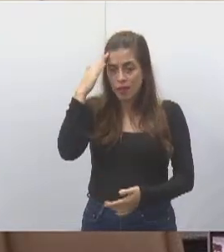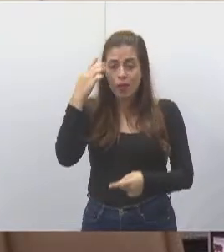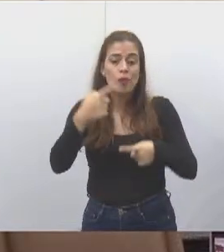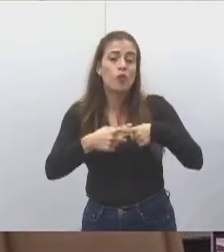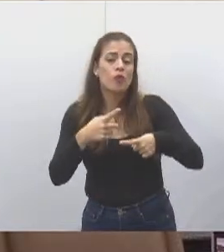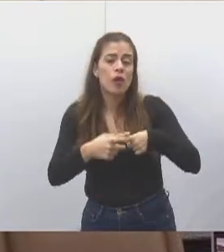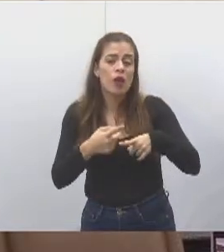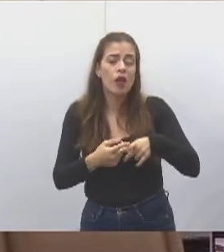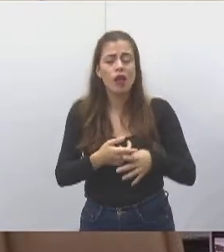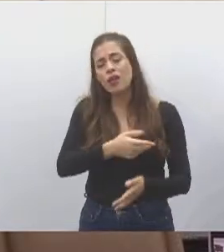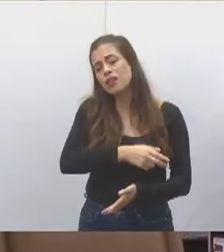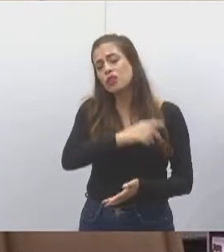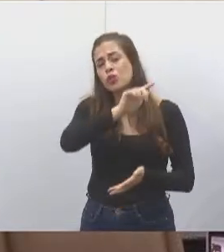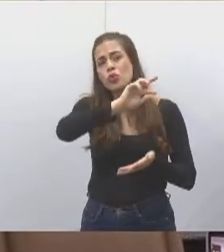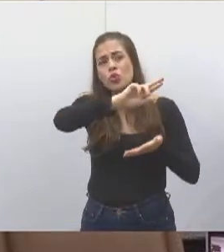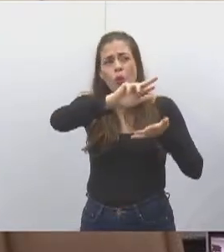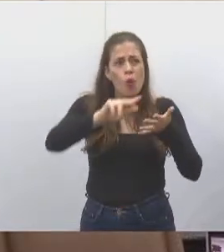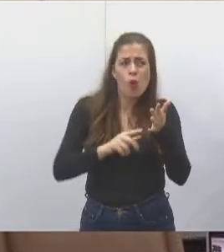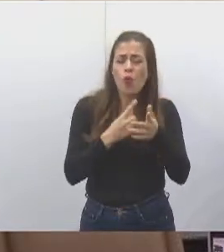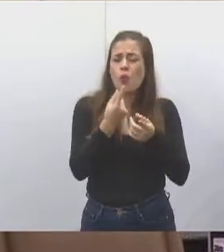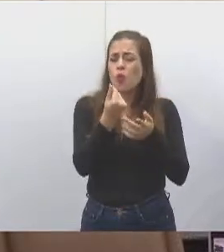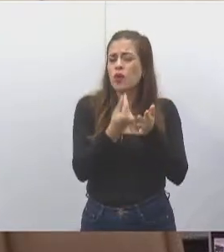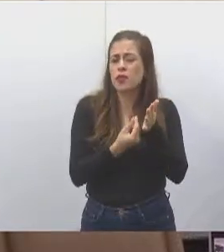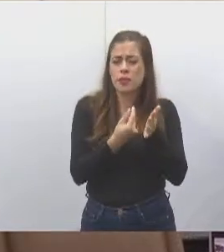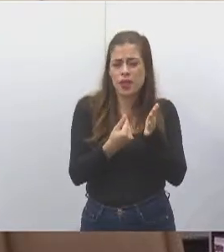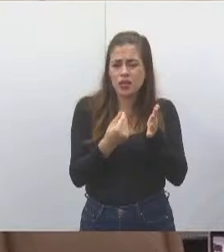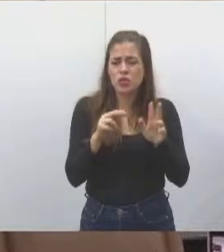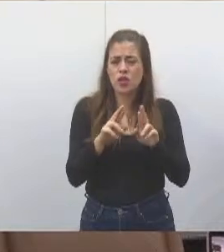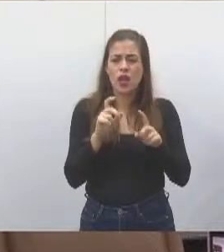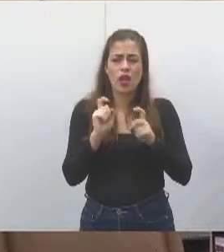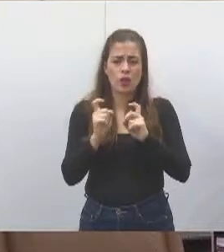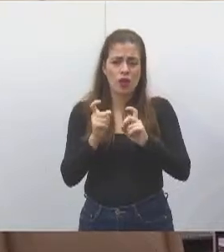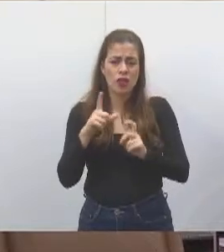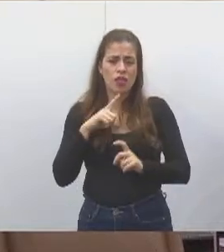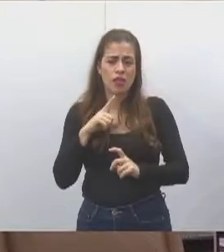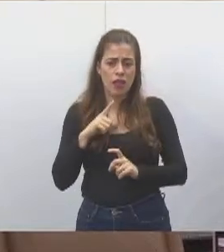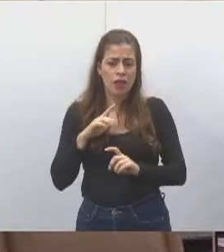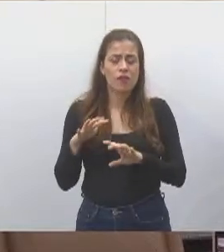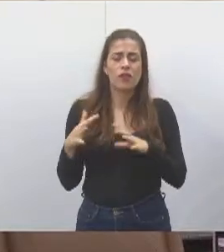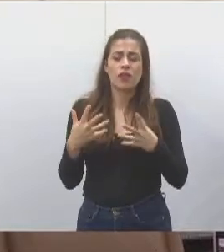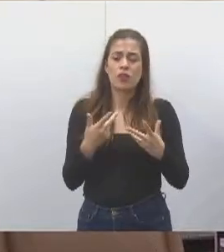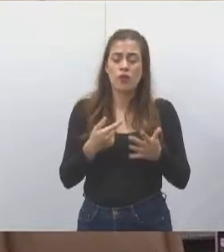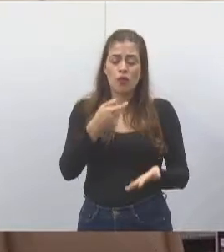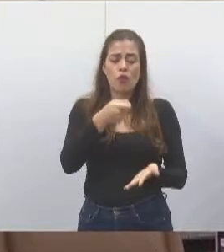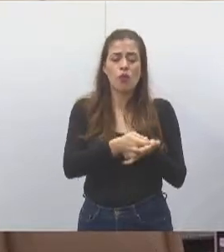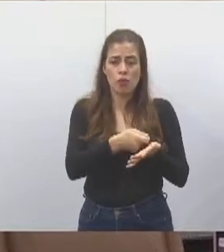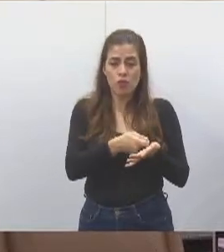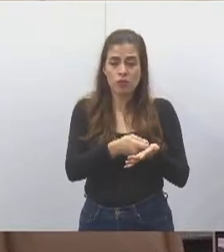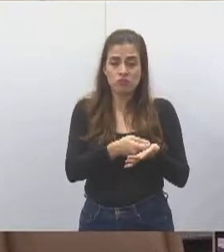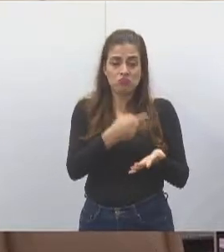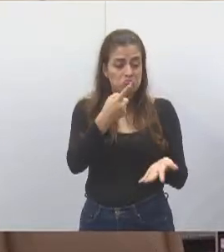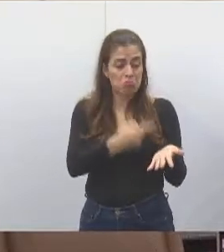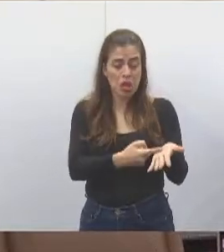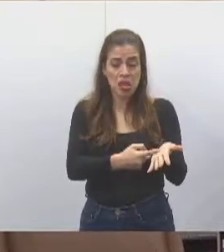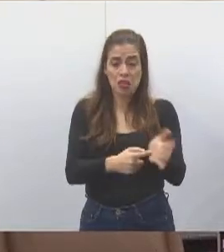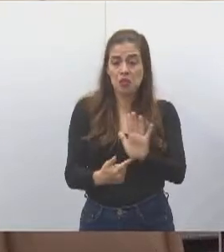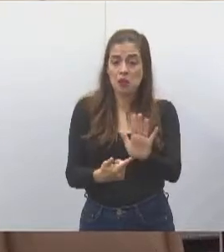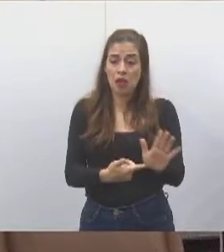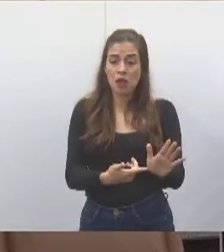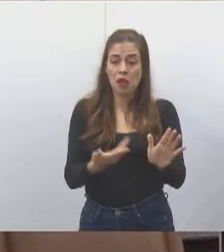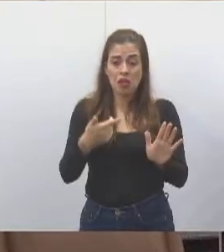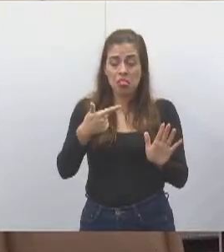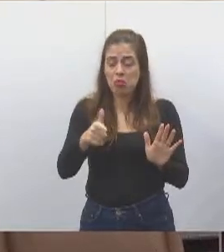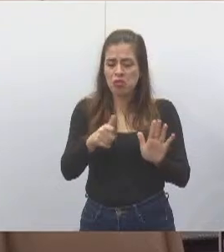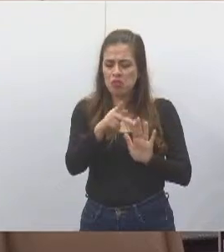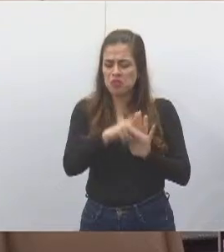todos os orçamentos, em todas as reuniões que tivemos nos bairros, isso foi comprometido, e agora não aparece nem como projeto.